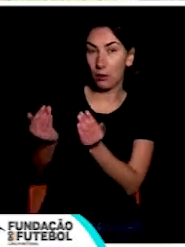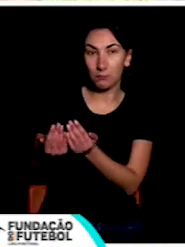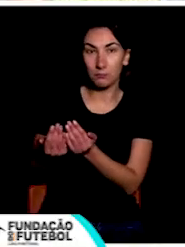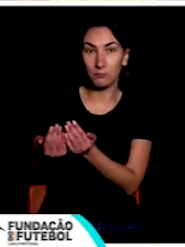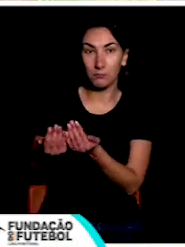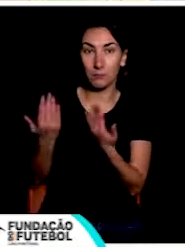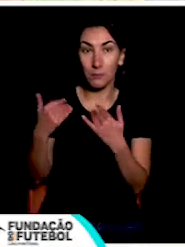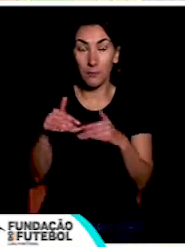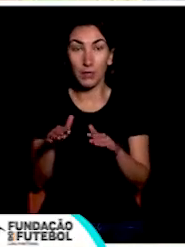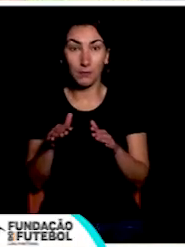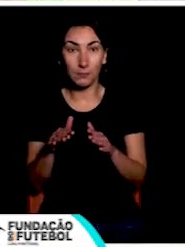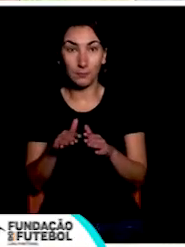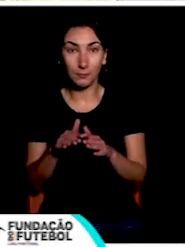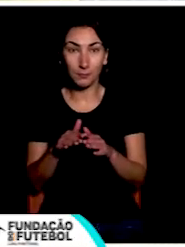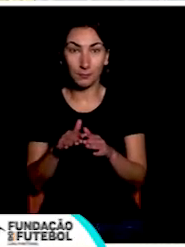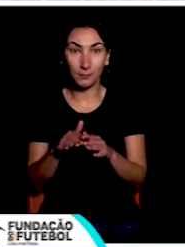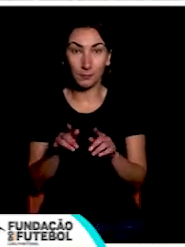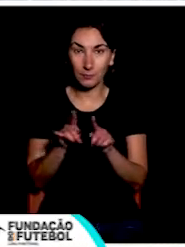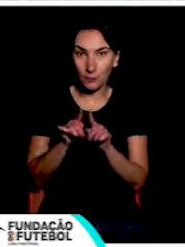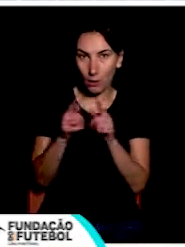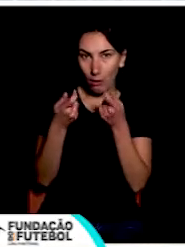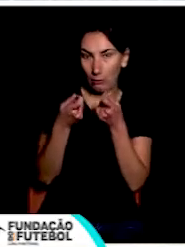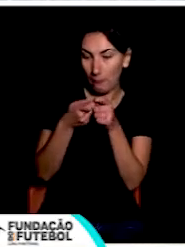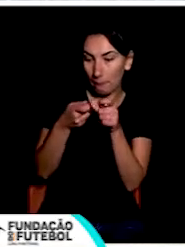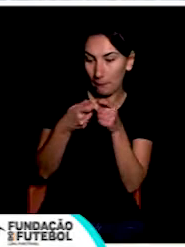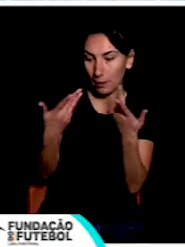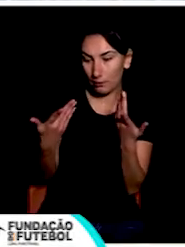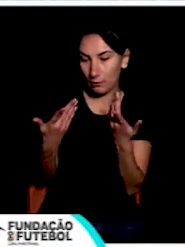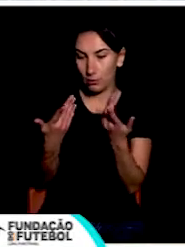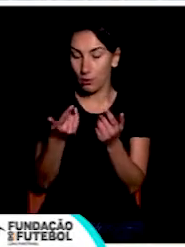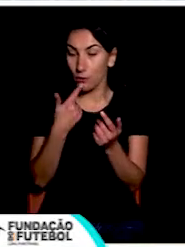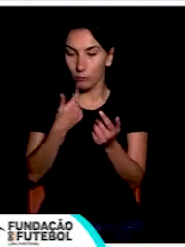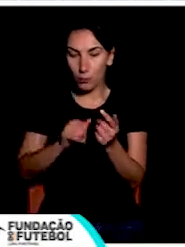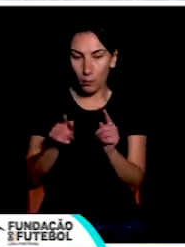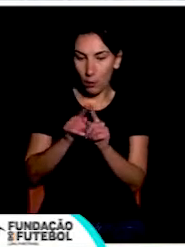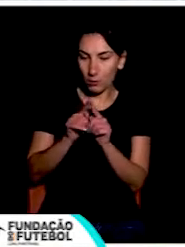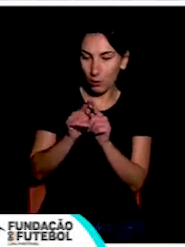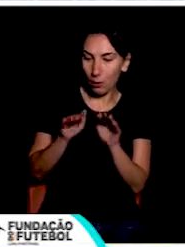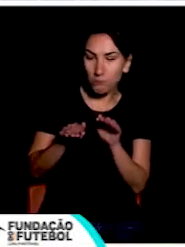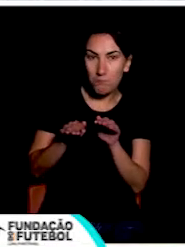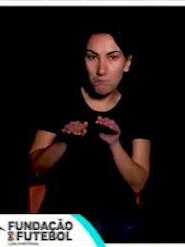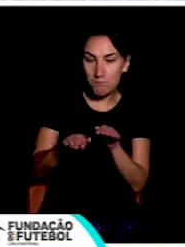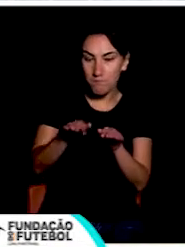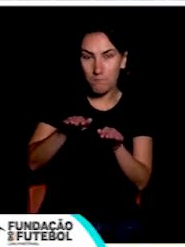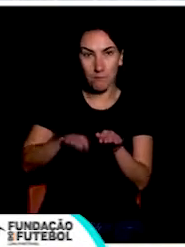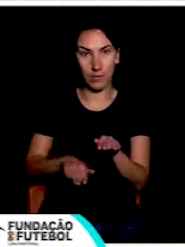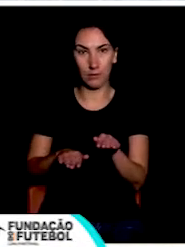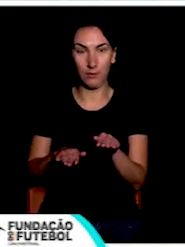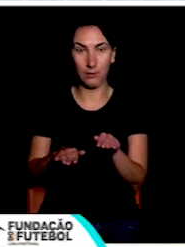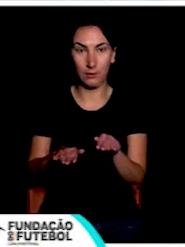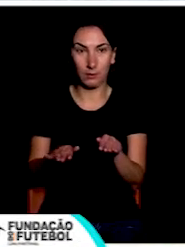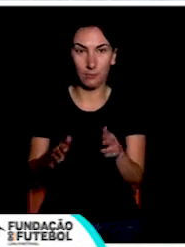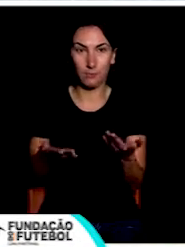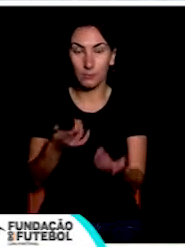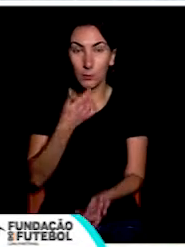mais importante é ver a bola partir, mas tem que estar adjacente ao facto de não dar um passo antes. Porque